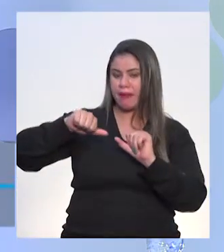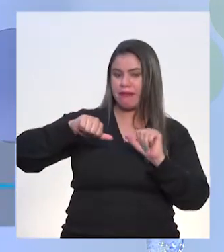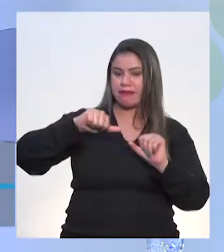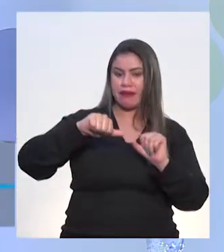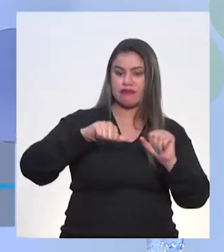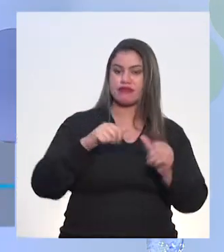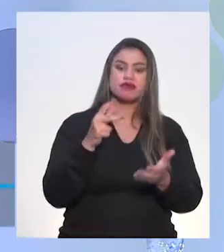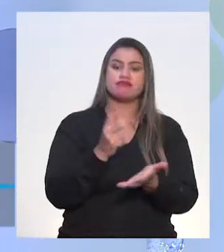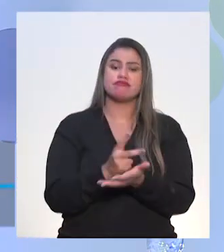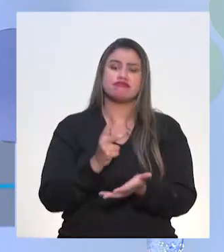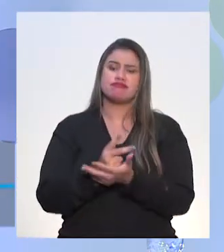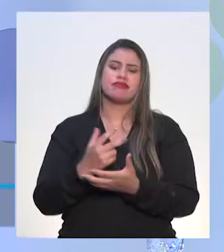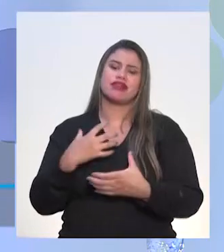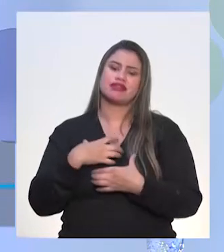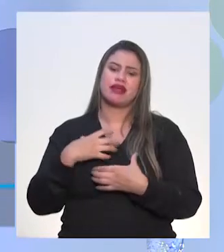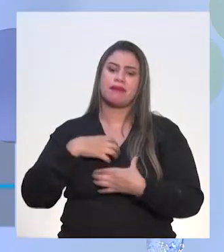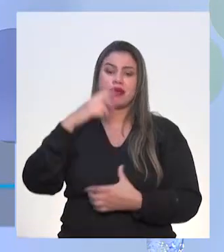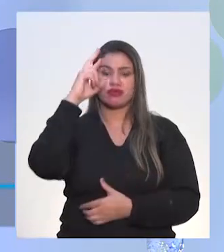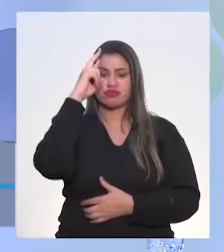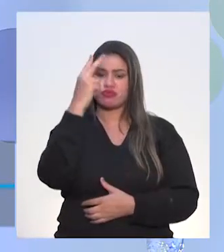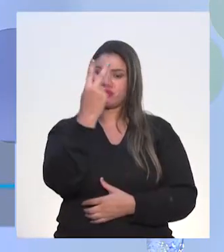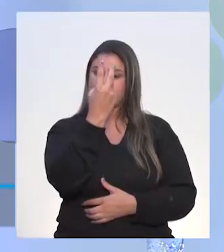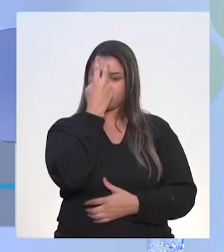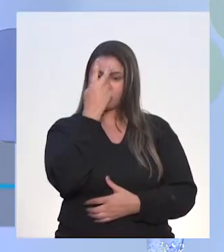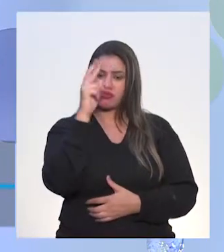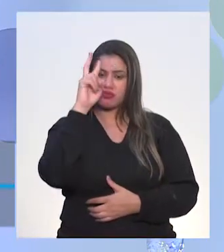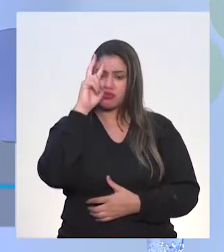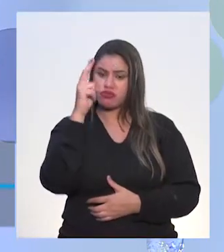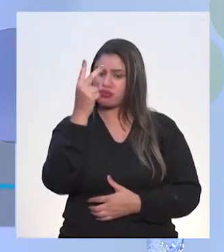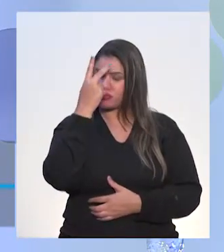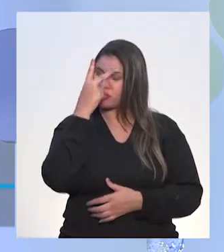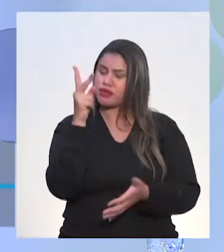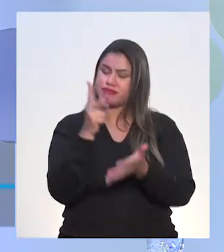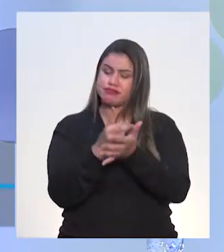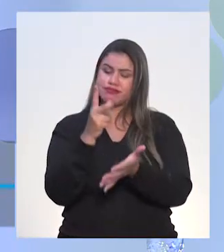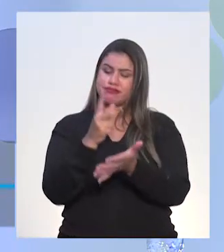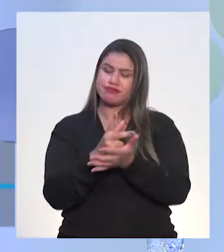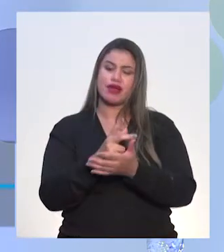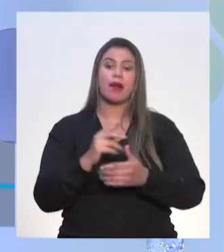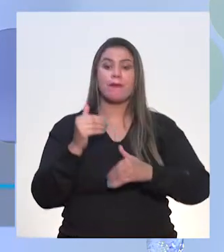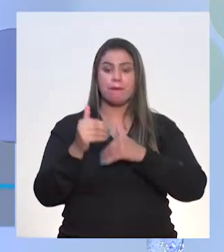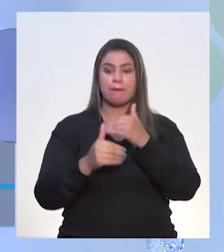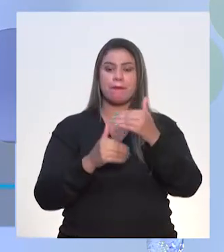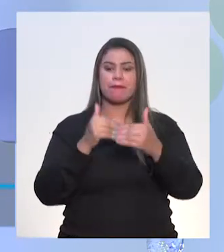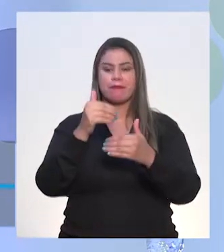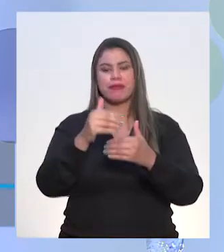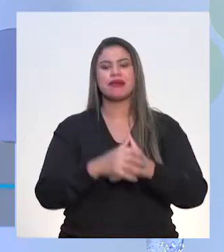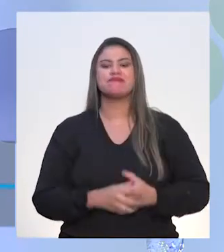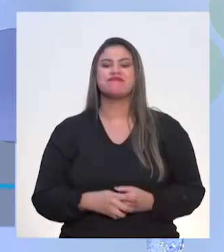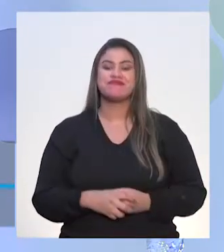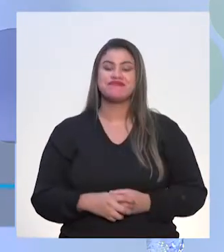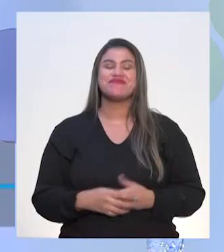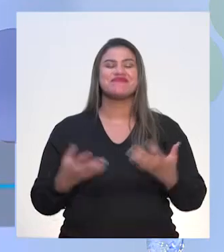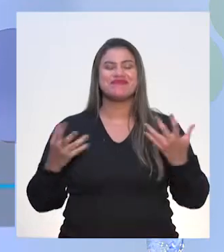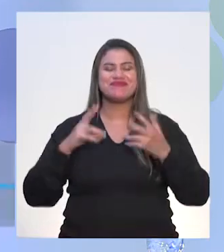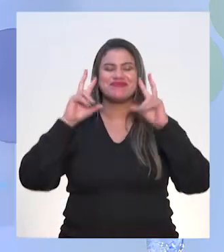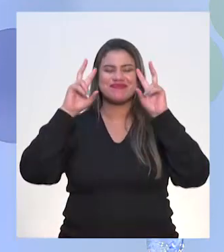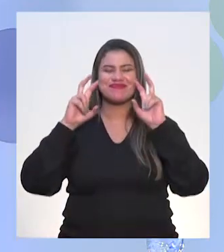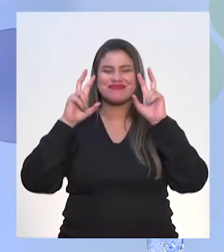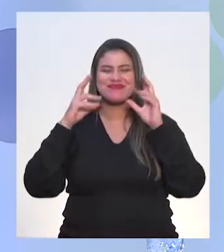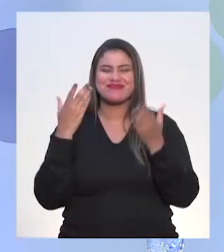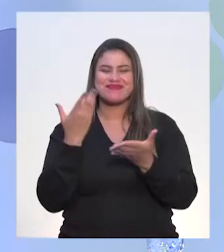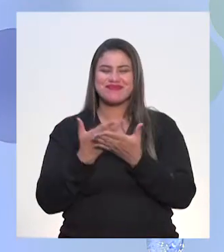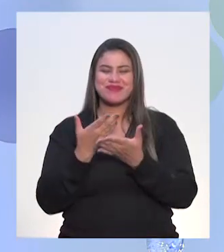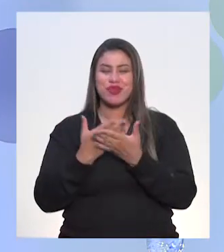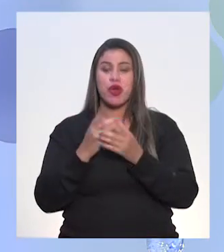gente vai caminhando passo a passo para alcançá-lo e vamos ao tema literalmente da nossa alma